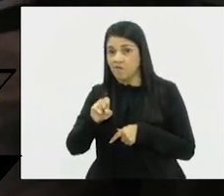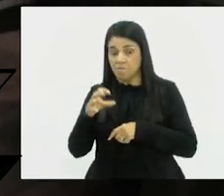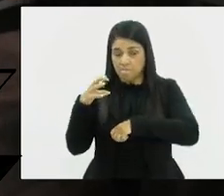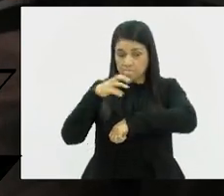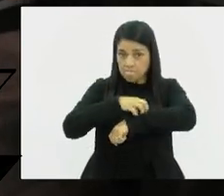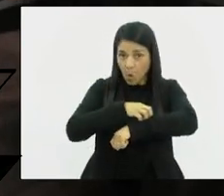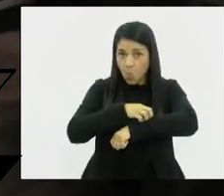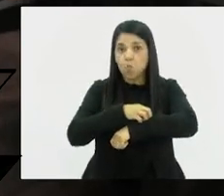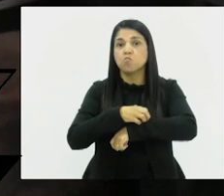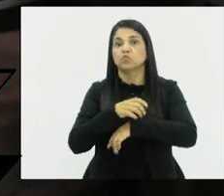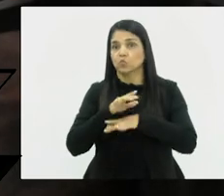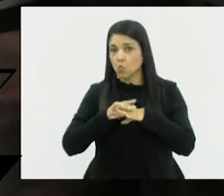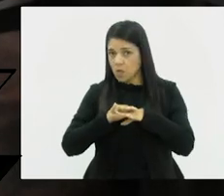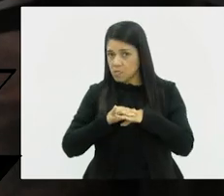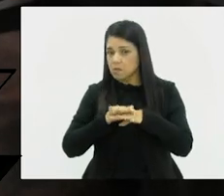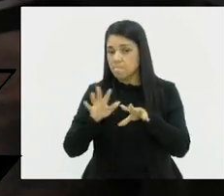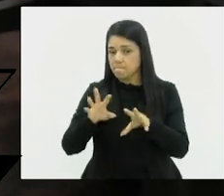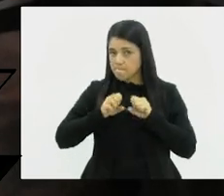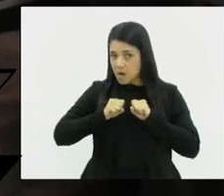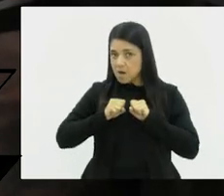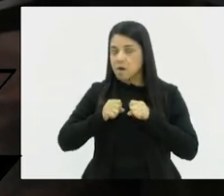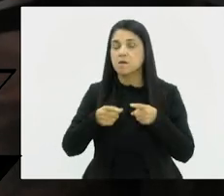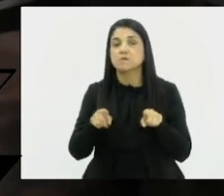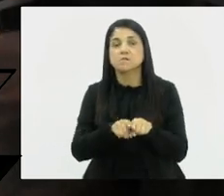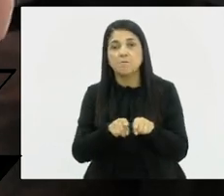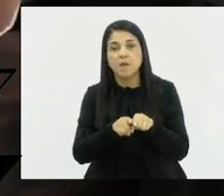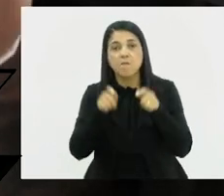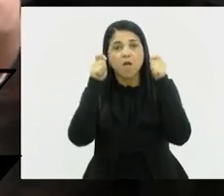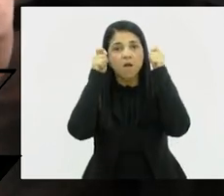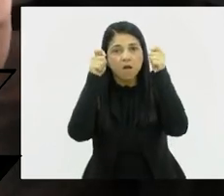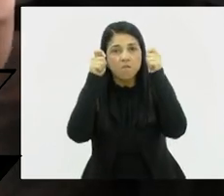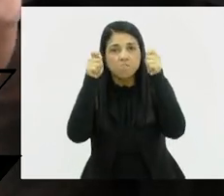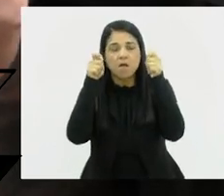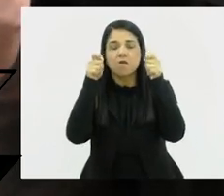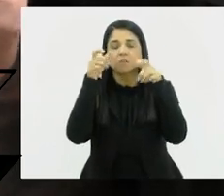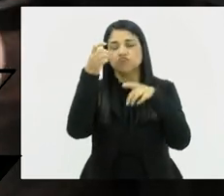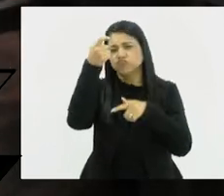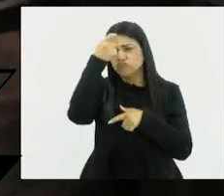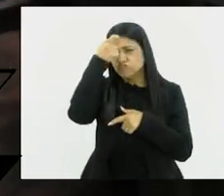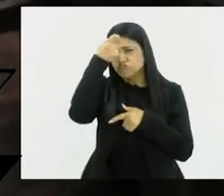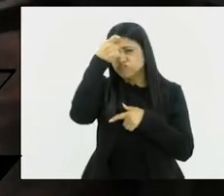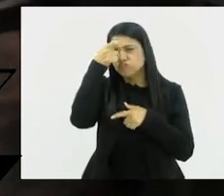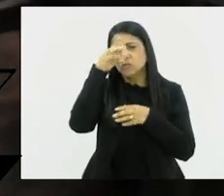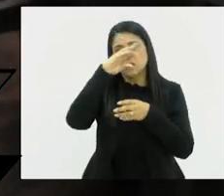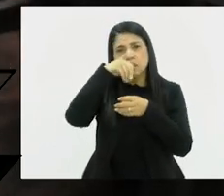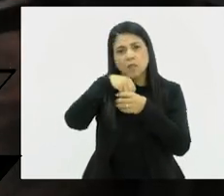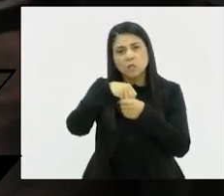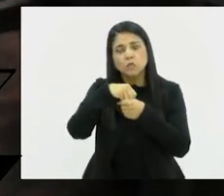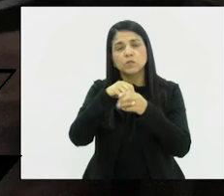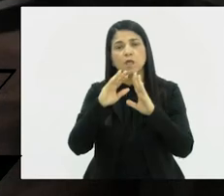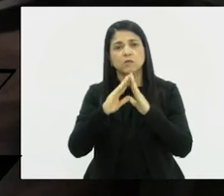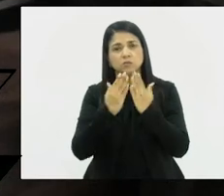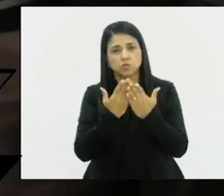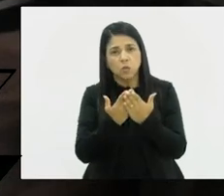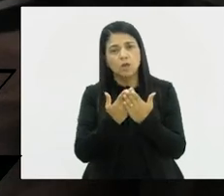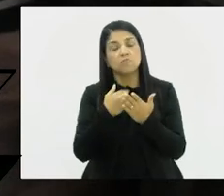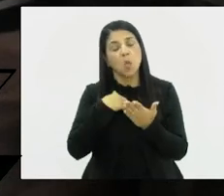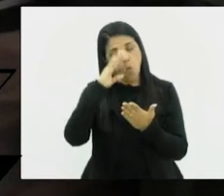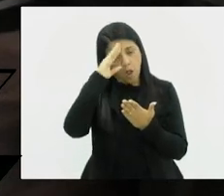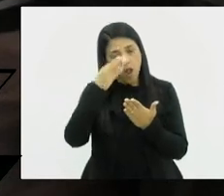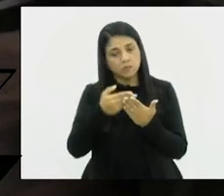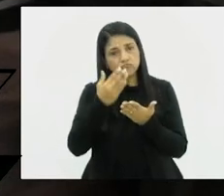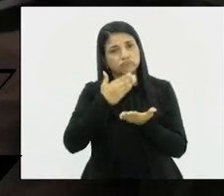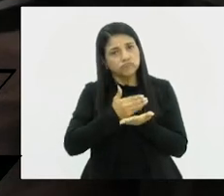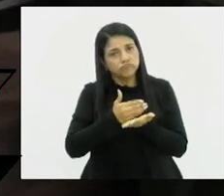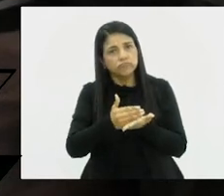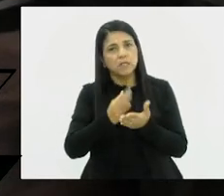E nós fazemos essa campanha de conscientização nas escolas. Eu acredito que tudo começa nas escolas e que isso pode